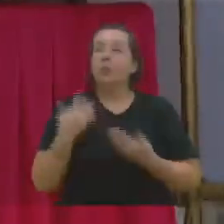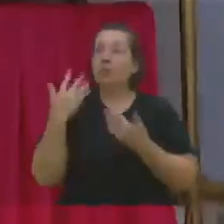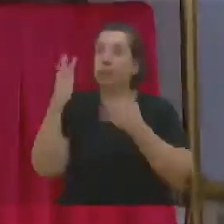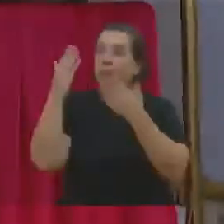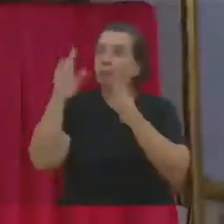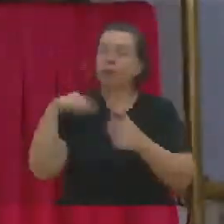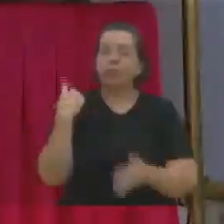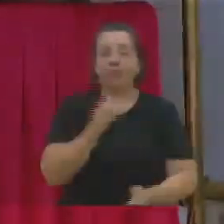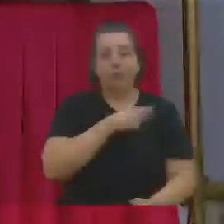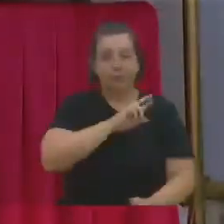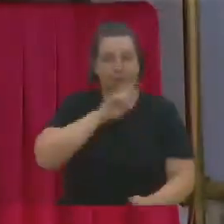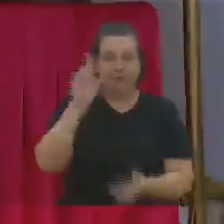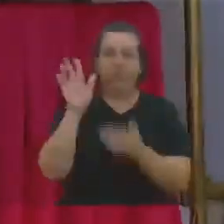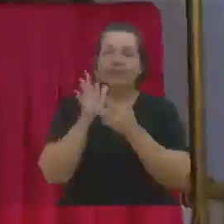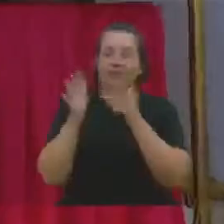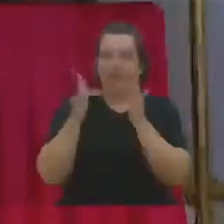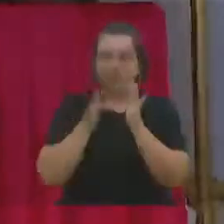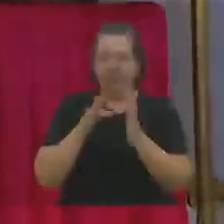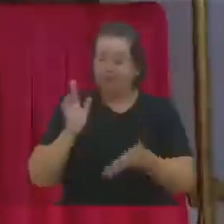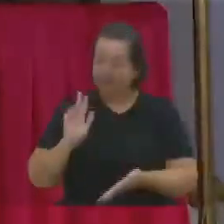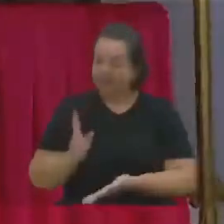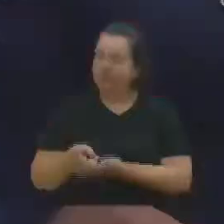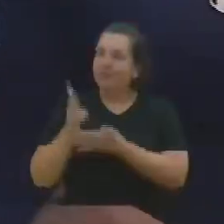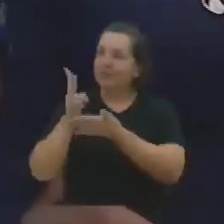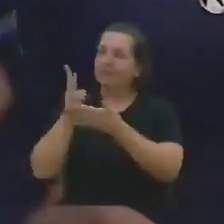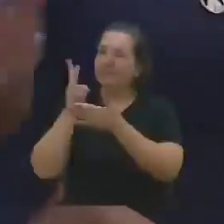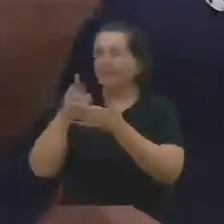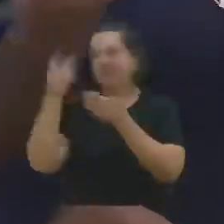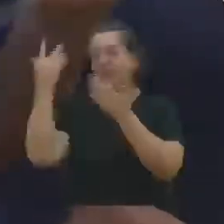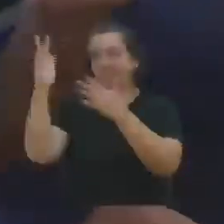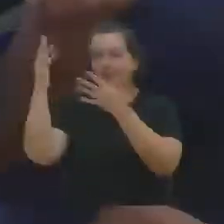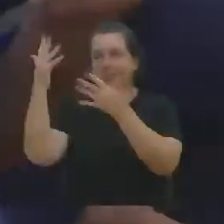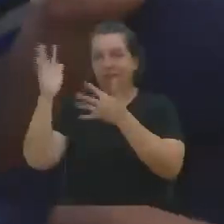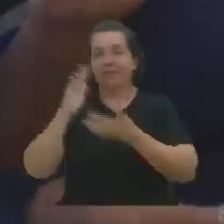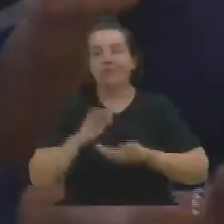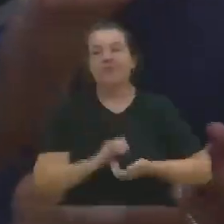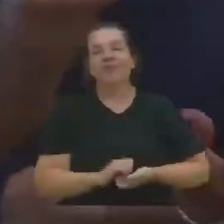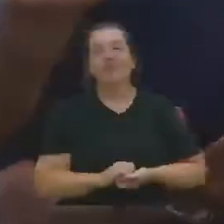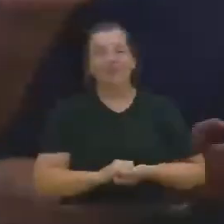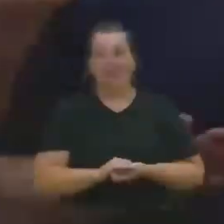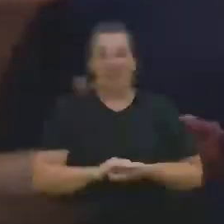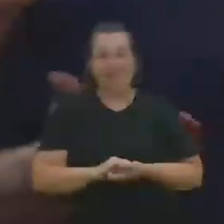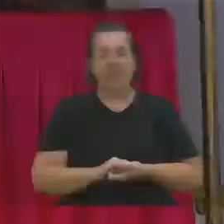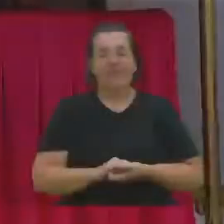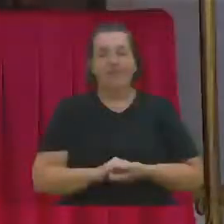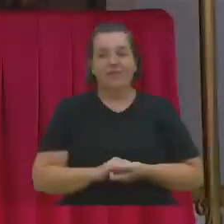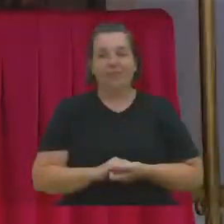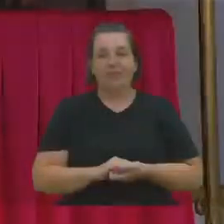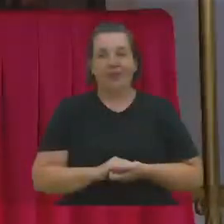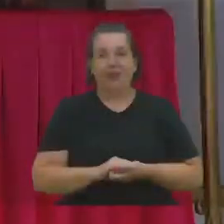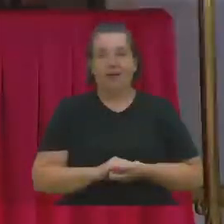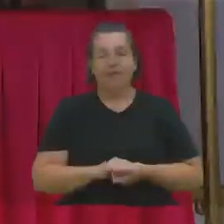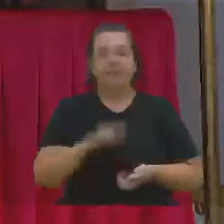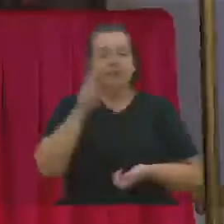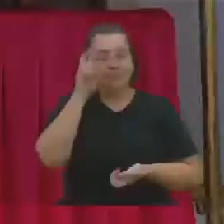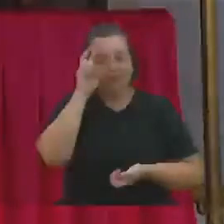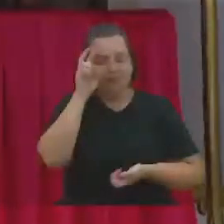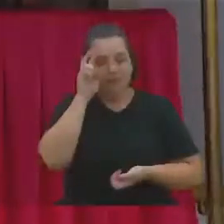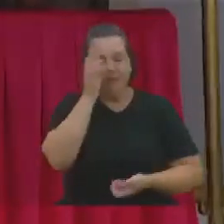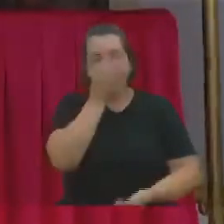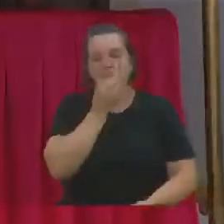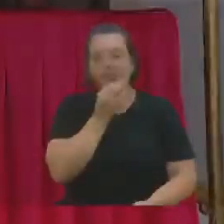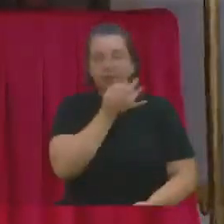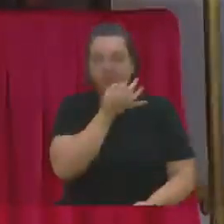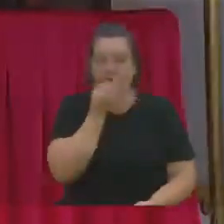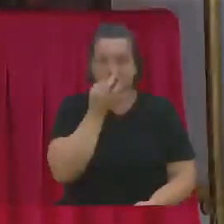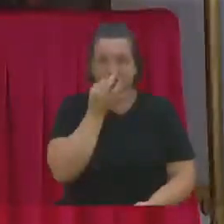Louvado seja nosso Senhor Jesus Cristo. Para sempre seja louvado. Quinta